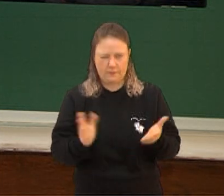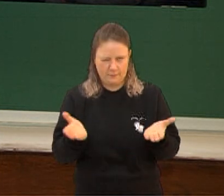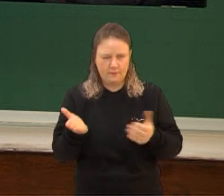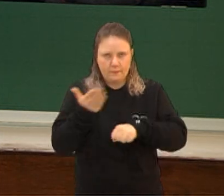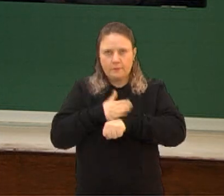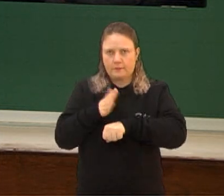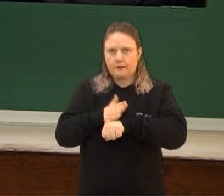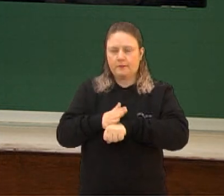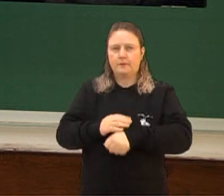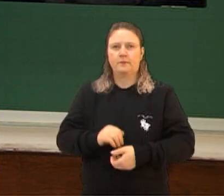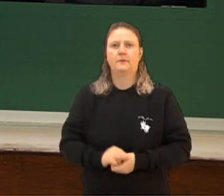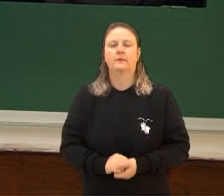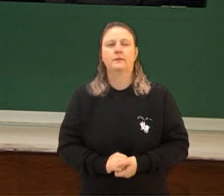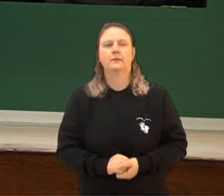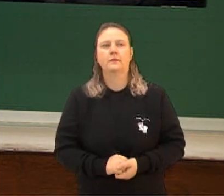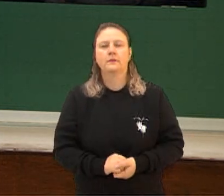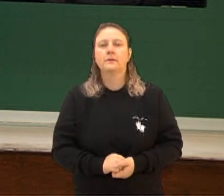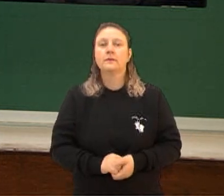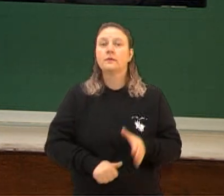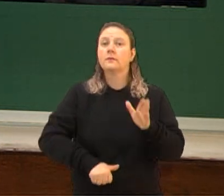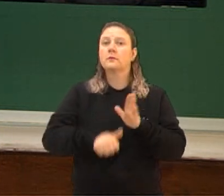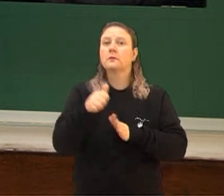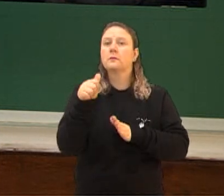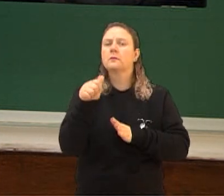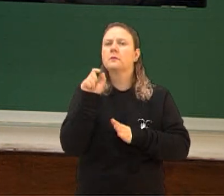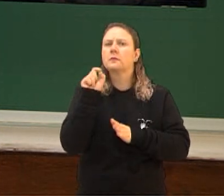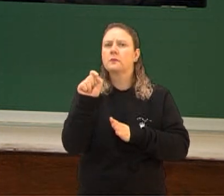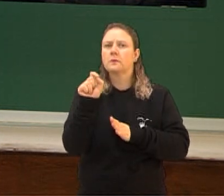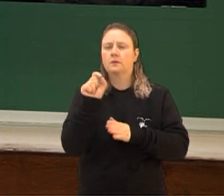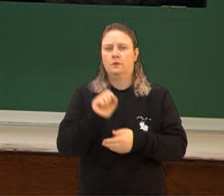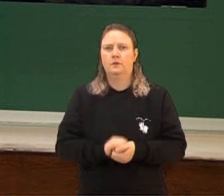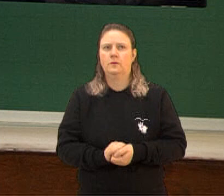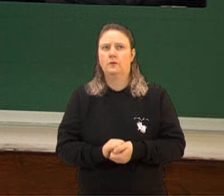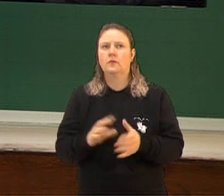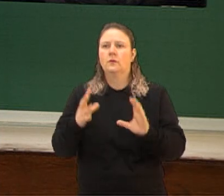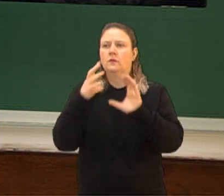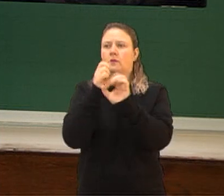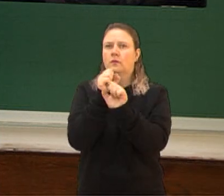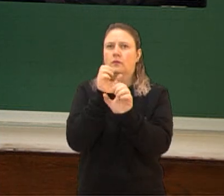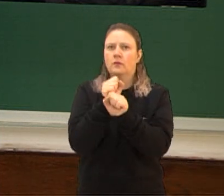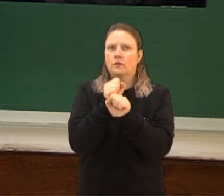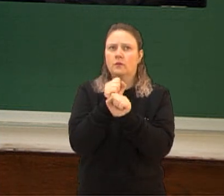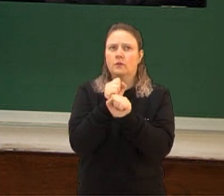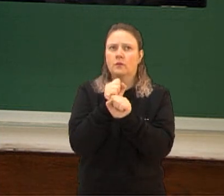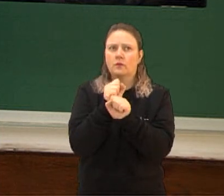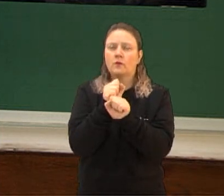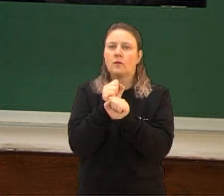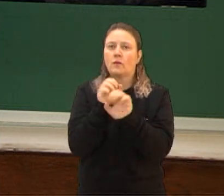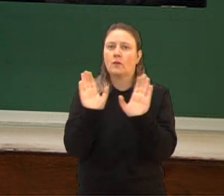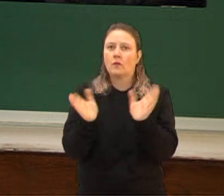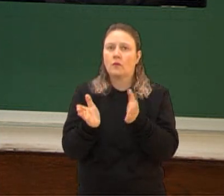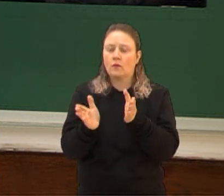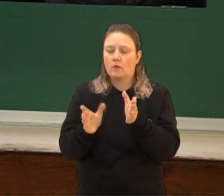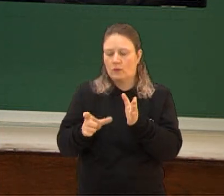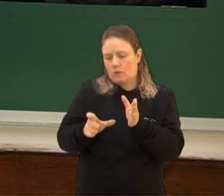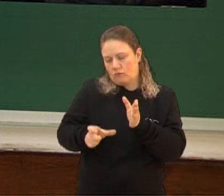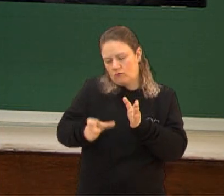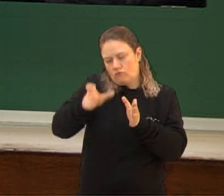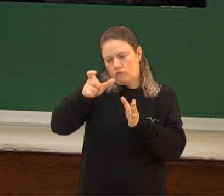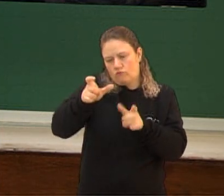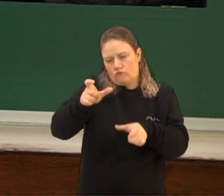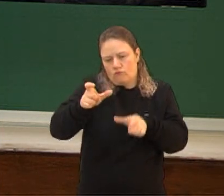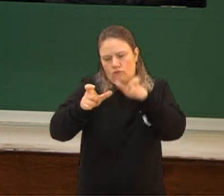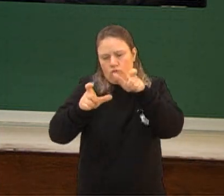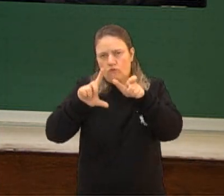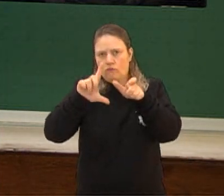resolução, então? Muito bem. Primeira coisa, vamos calcular aqui a área lateral desse prisma. Foi dado